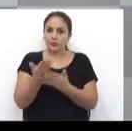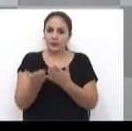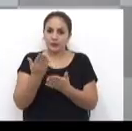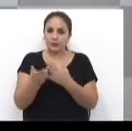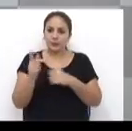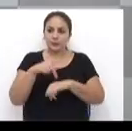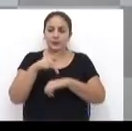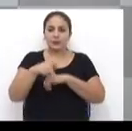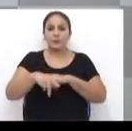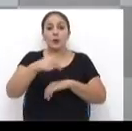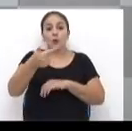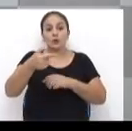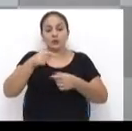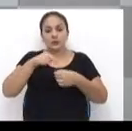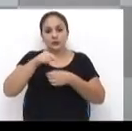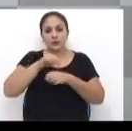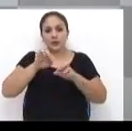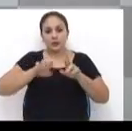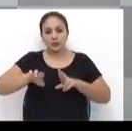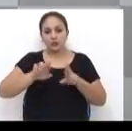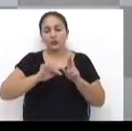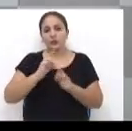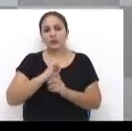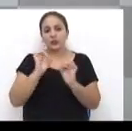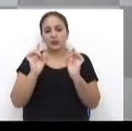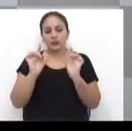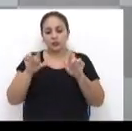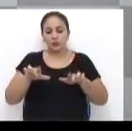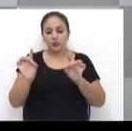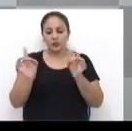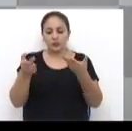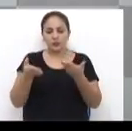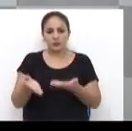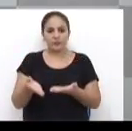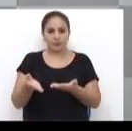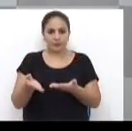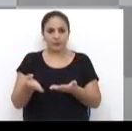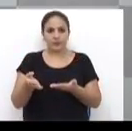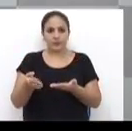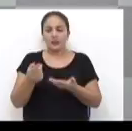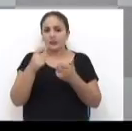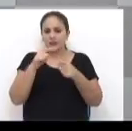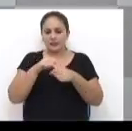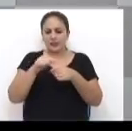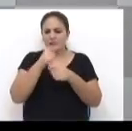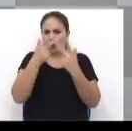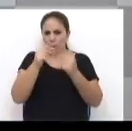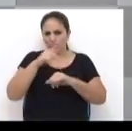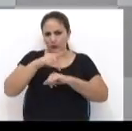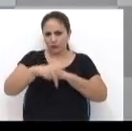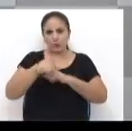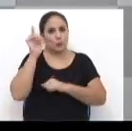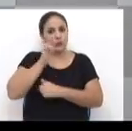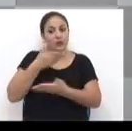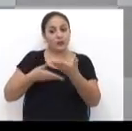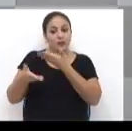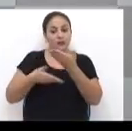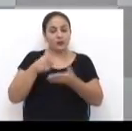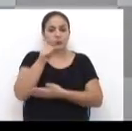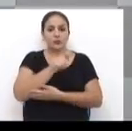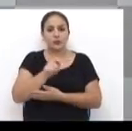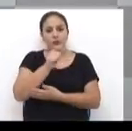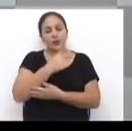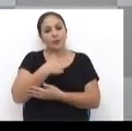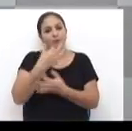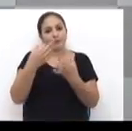locais específicos para isso. É inadmissível que uma cidade no porto de Passo Fundo não consiga contemplar essas associações, e eu tenho certeza que com um bom diálogo entre as